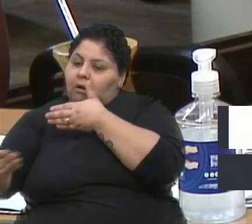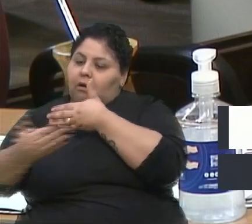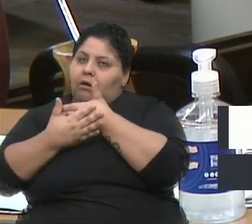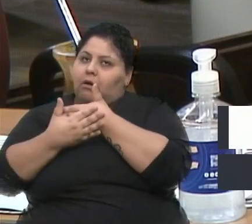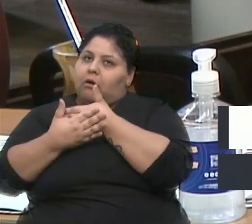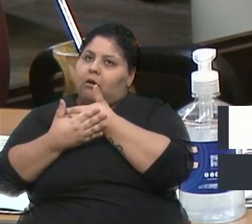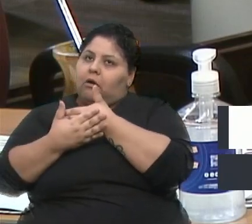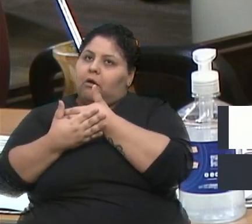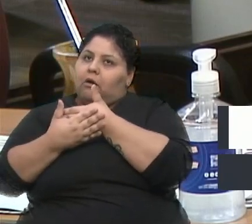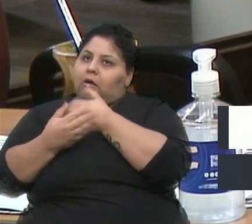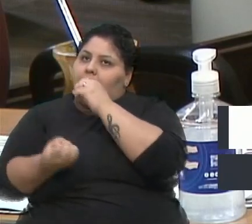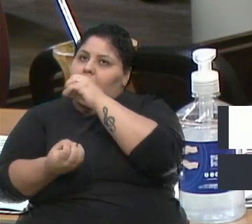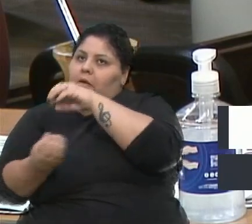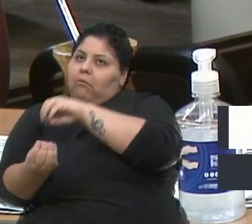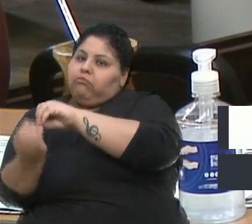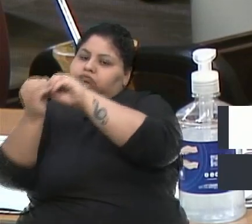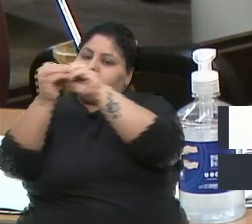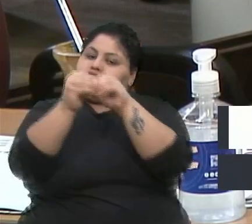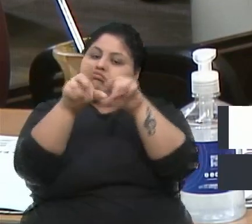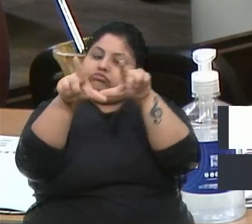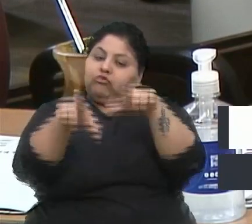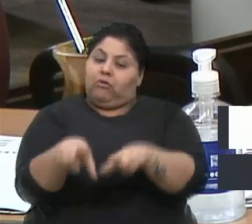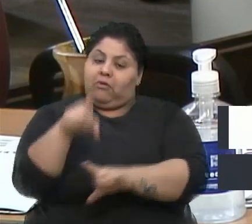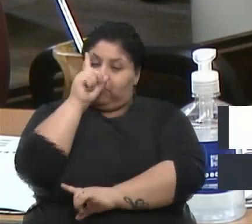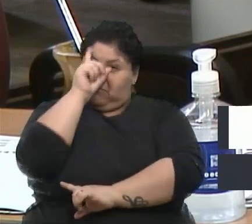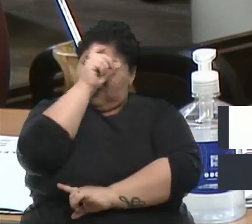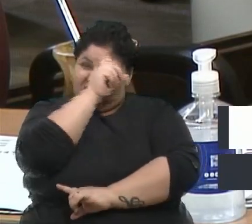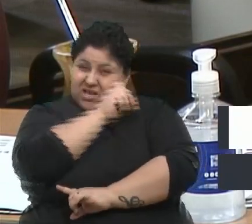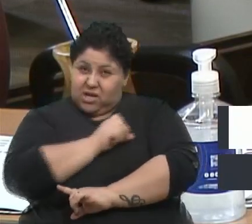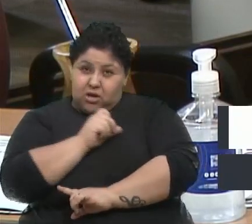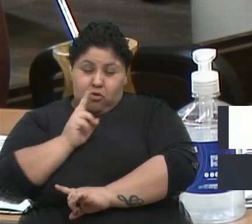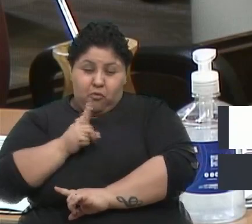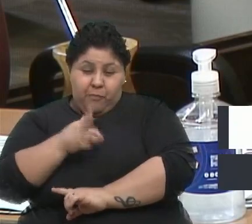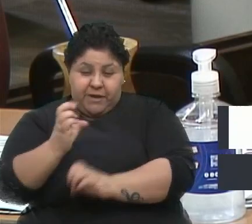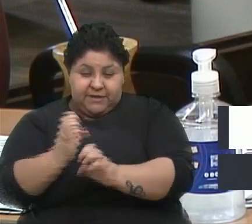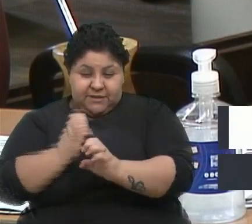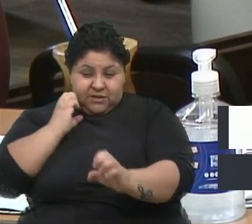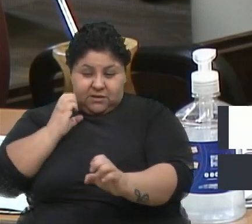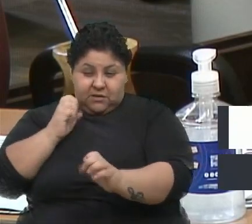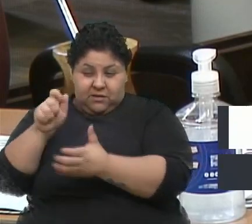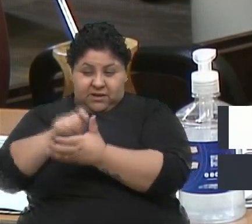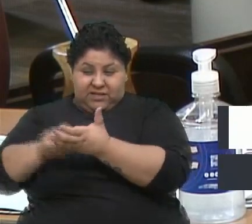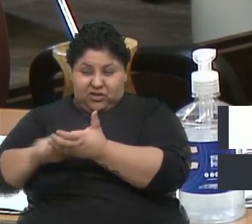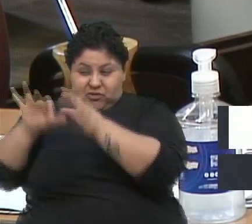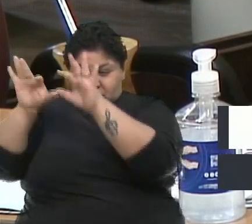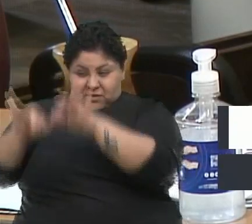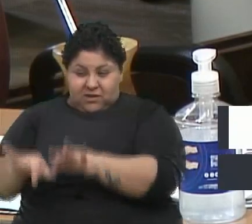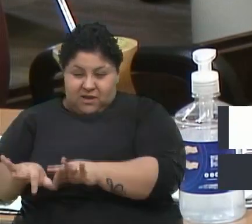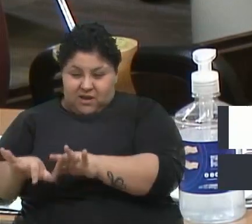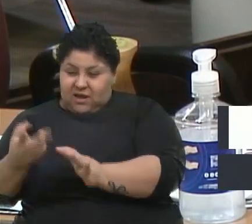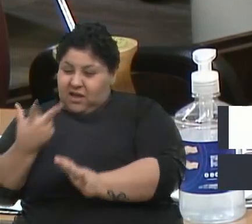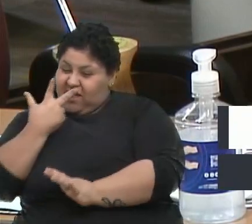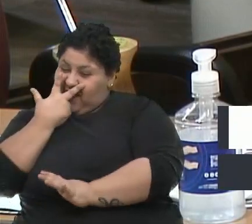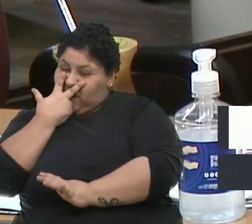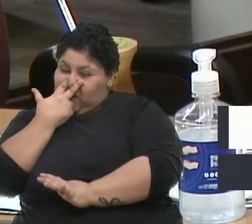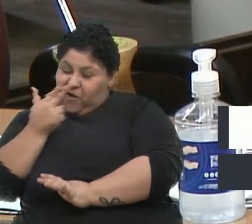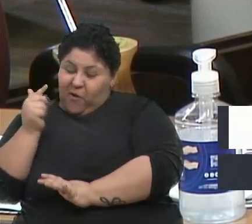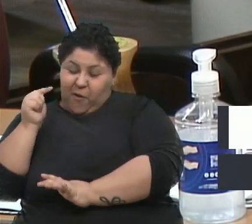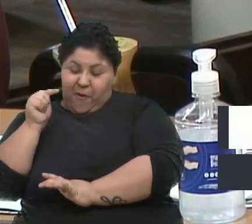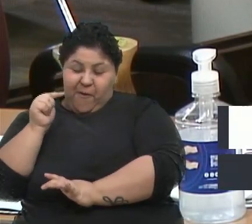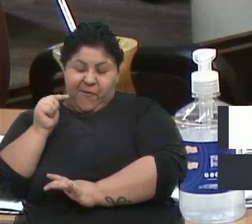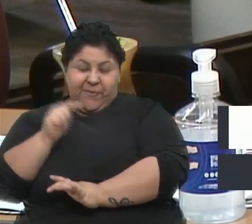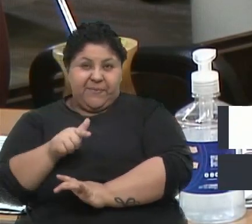insalubre. O mesmo engenheiro que assinou para fechar a Arlinda Manfro, é o mesmo engenheiro que assinou aquela